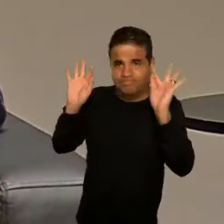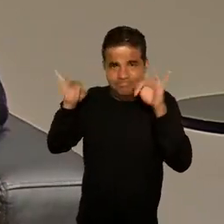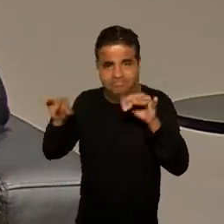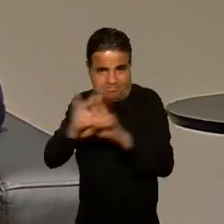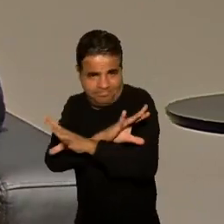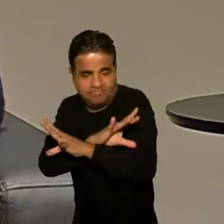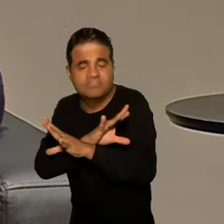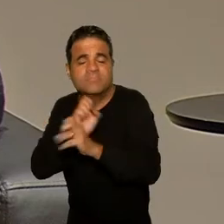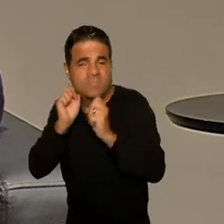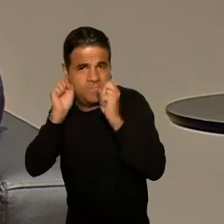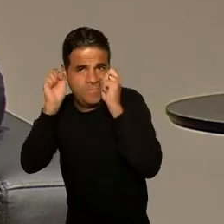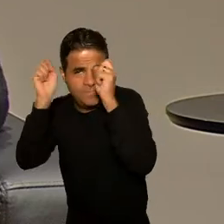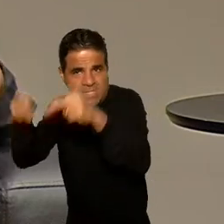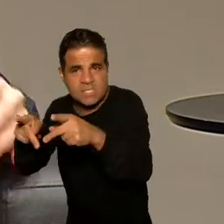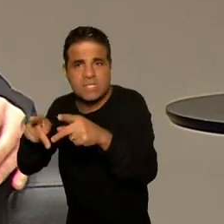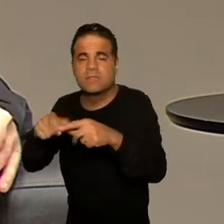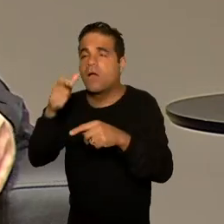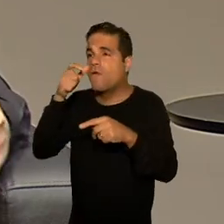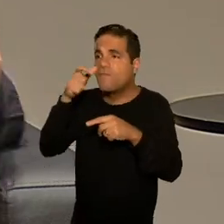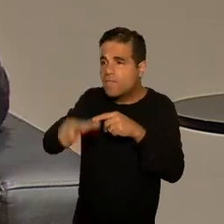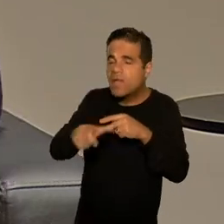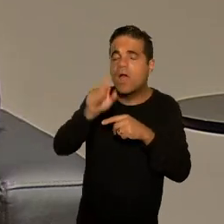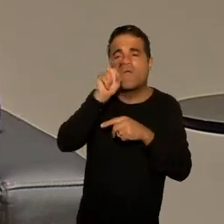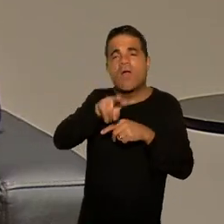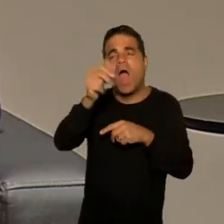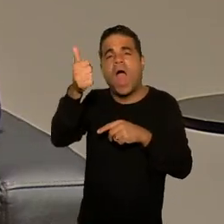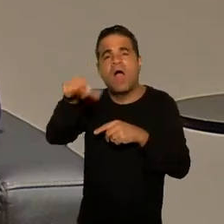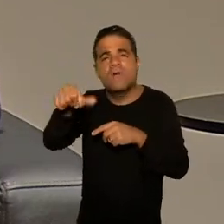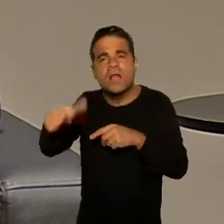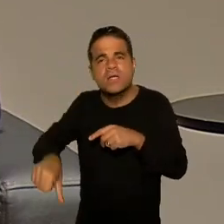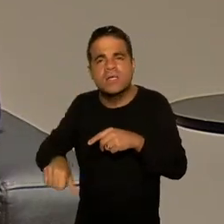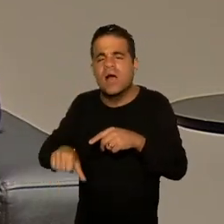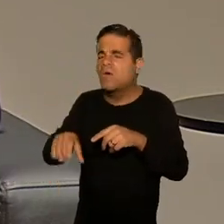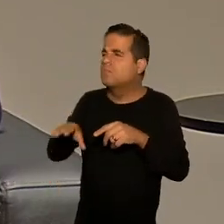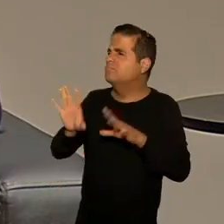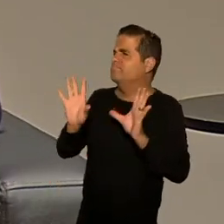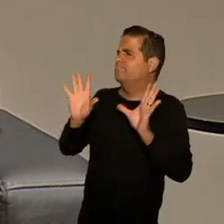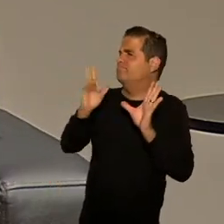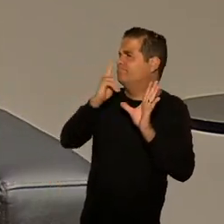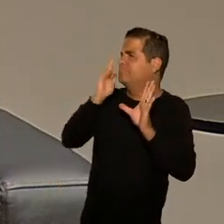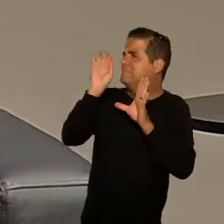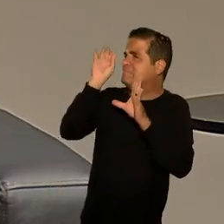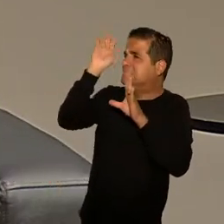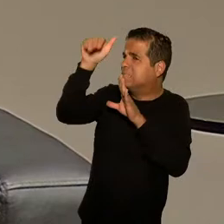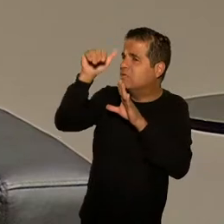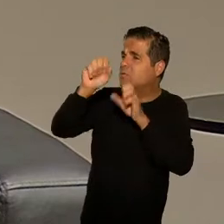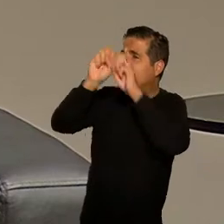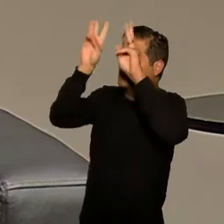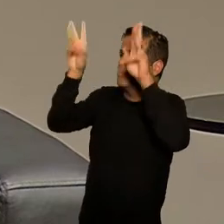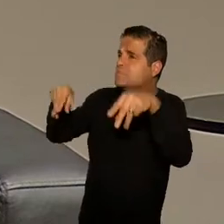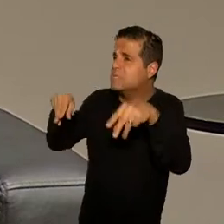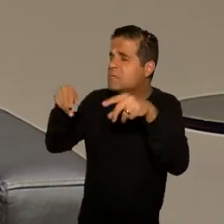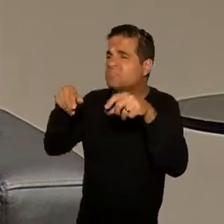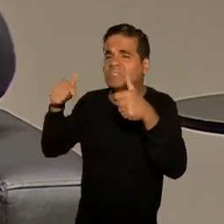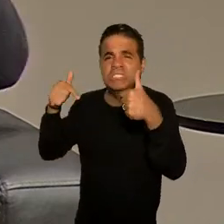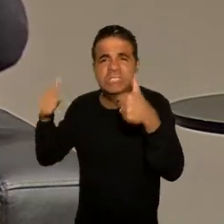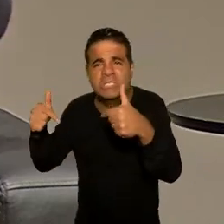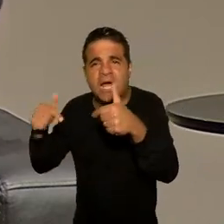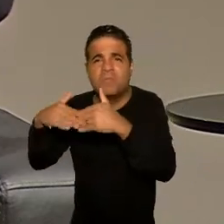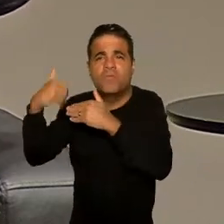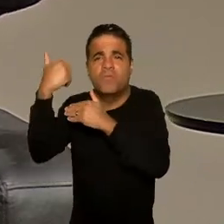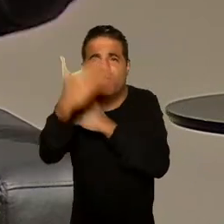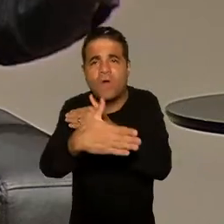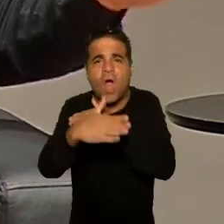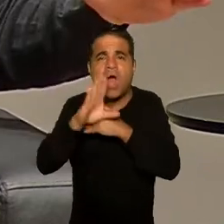final da visita aí ela tava fazendo uma avaliação de que por dentro do Museu tinha sido chato mas fora tinha sido legal ela